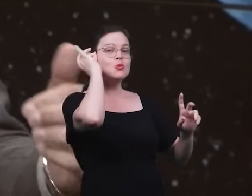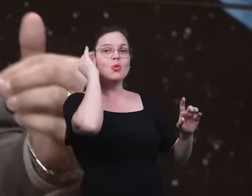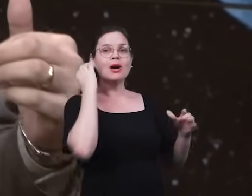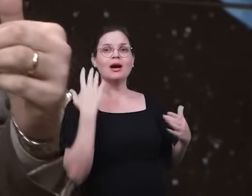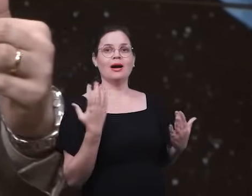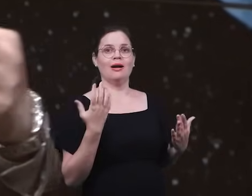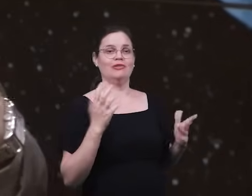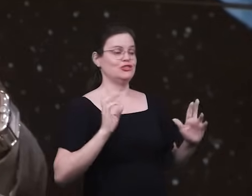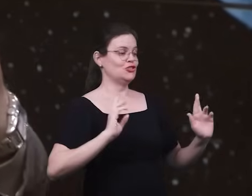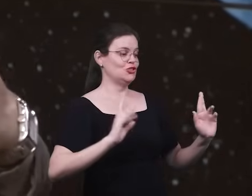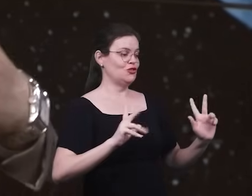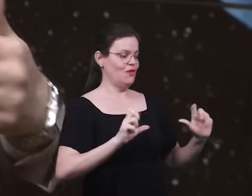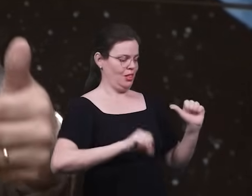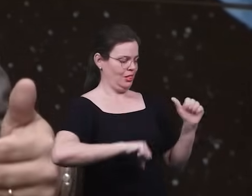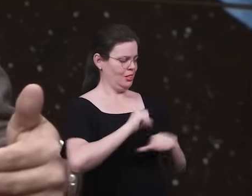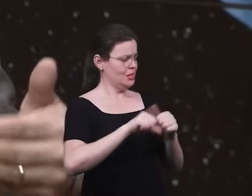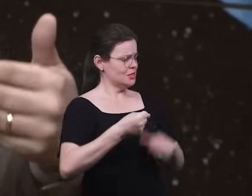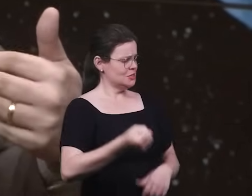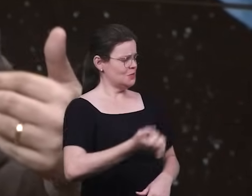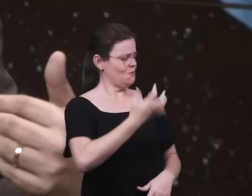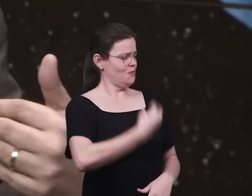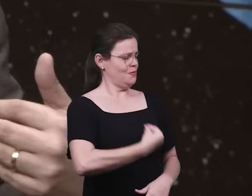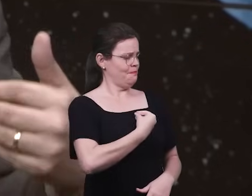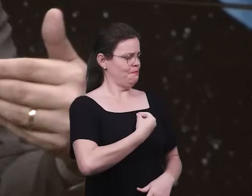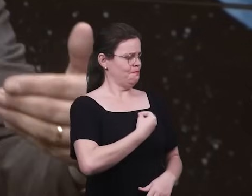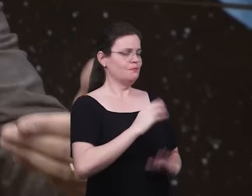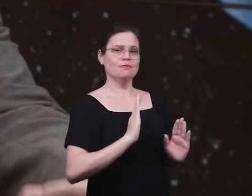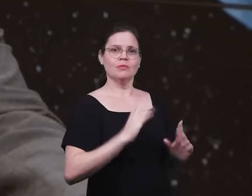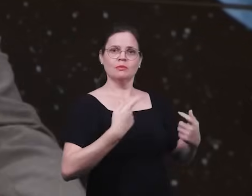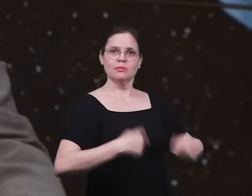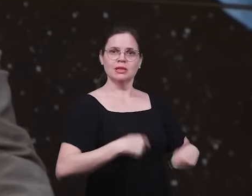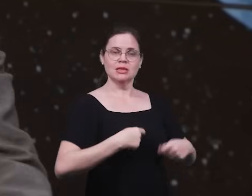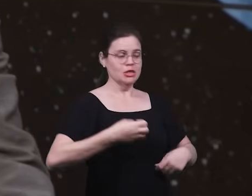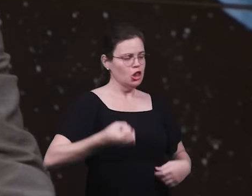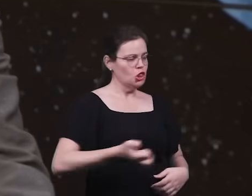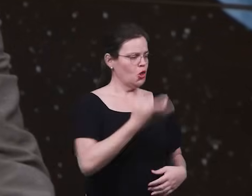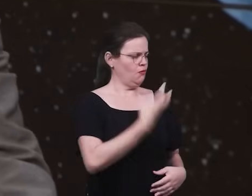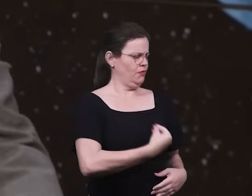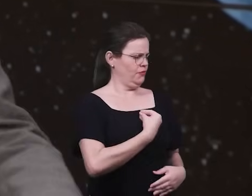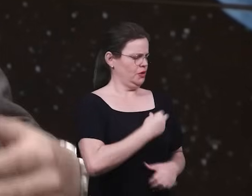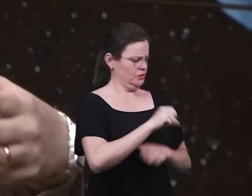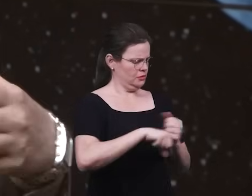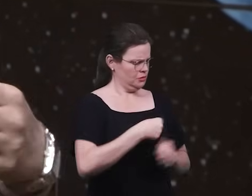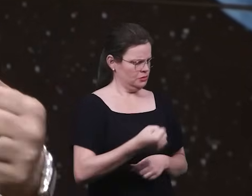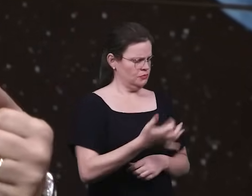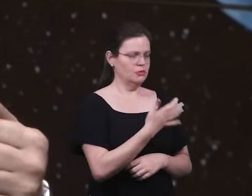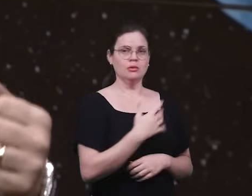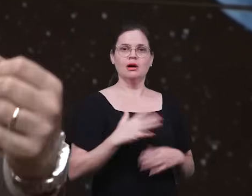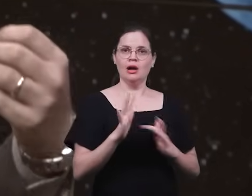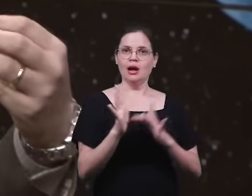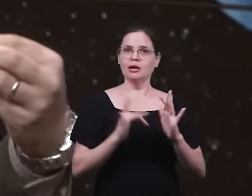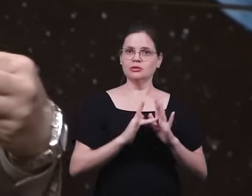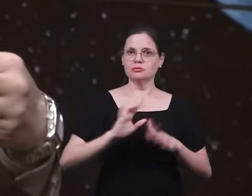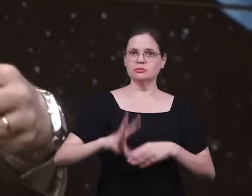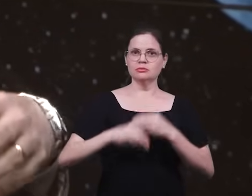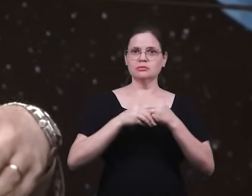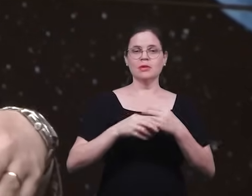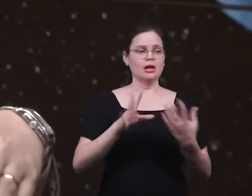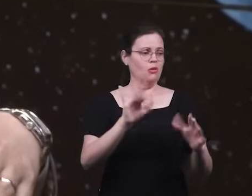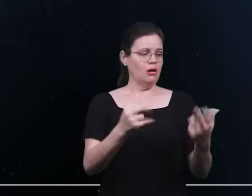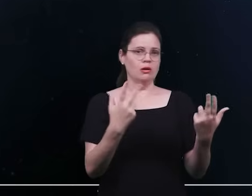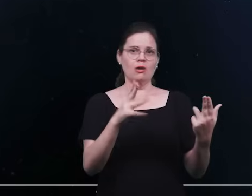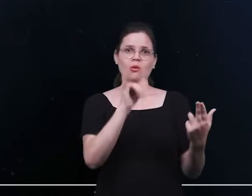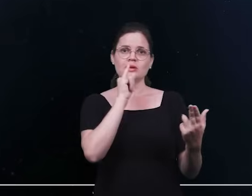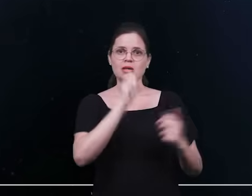Nicodemos que ele deve nascer de novo não da carne mas sim do espírito e Jesus completa dizendo o Vento Sopra onde